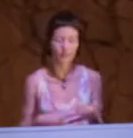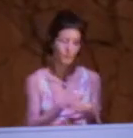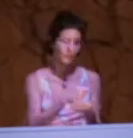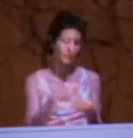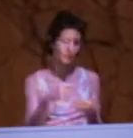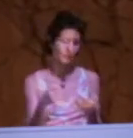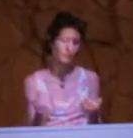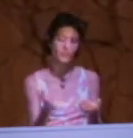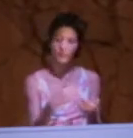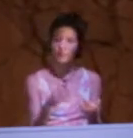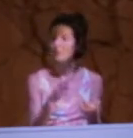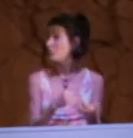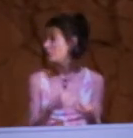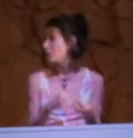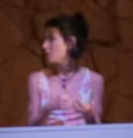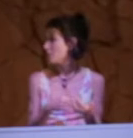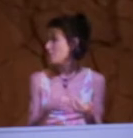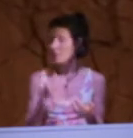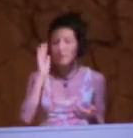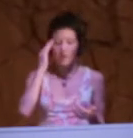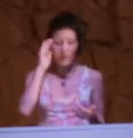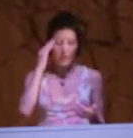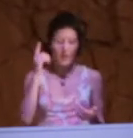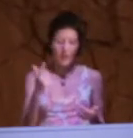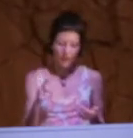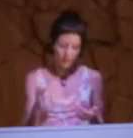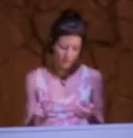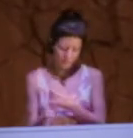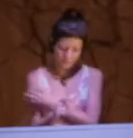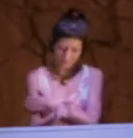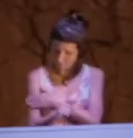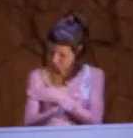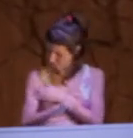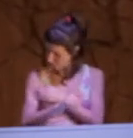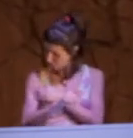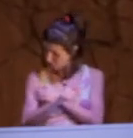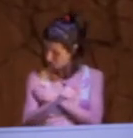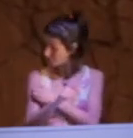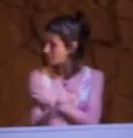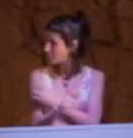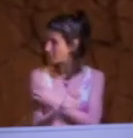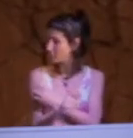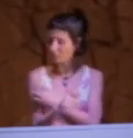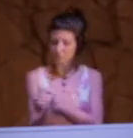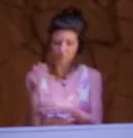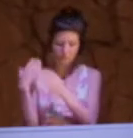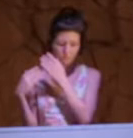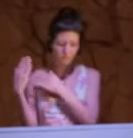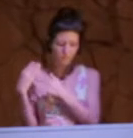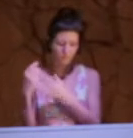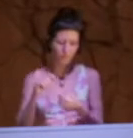totalmente formalizado, mas o Benedito estava ali. E quando eu fiz todo o Benedito com esse editorial completo e mandei de presente para minha